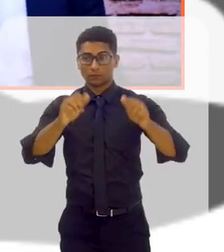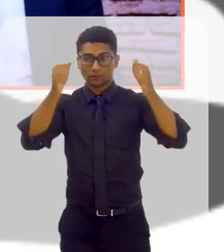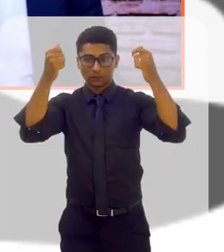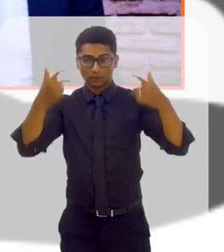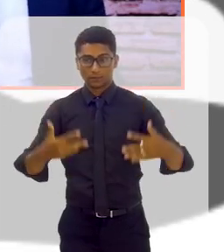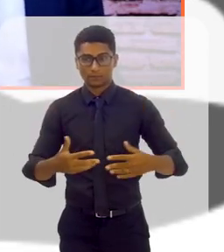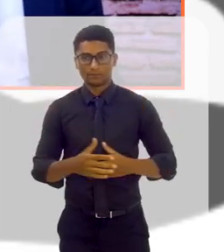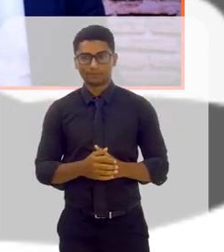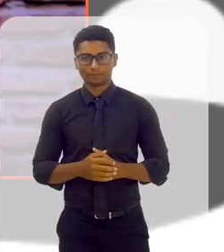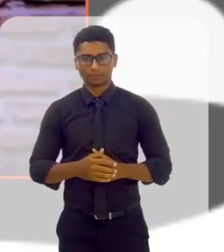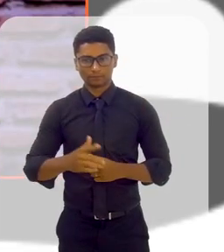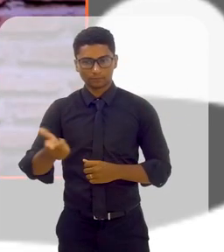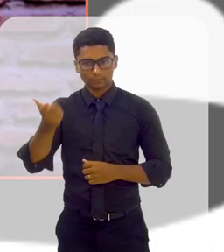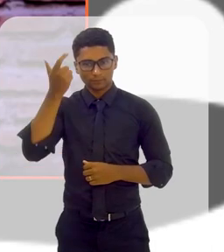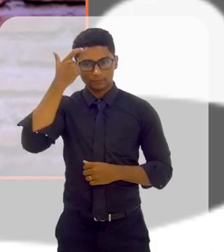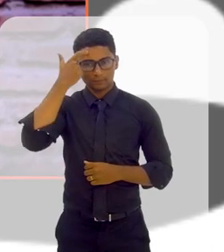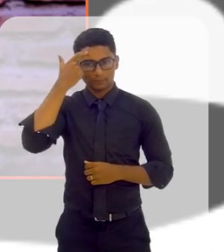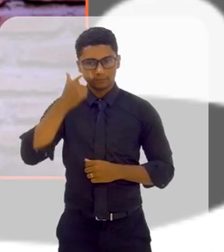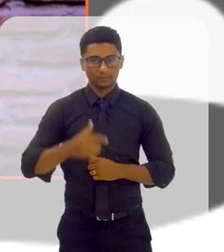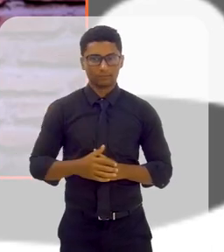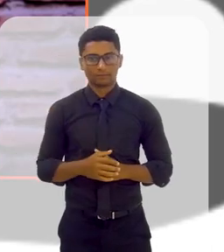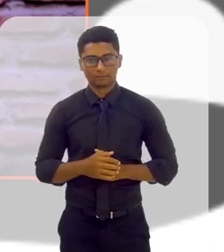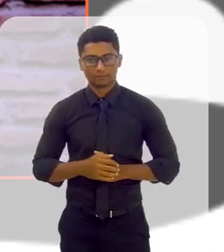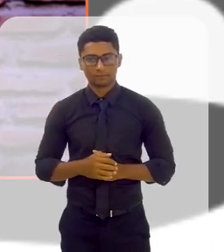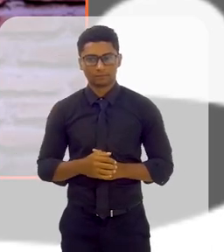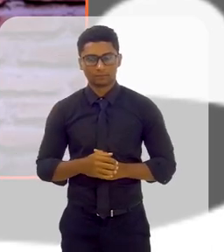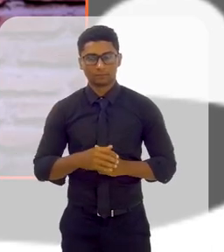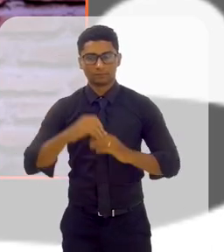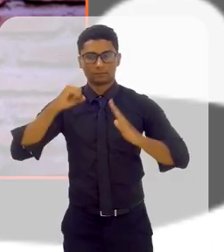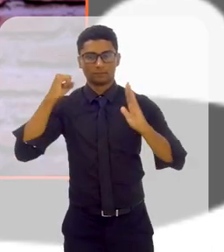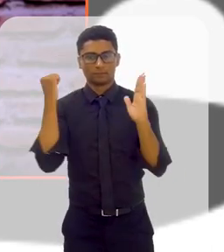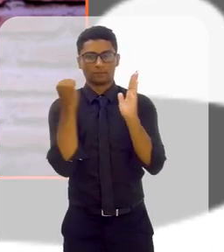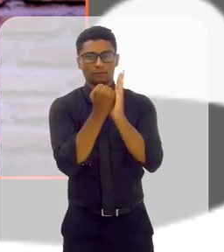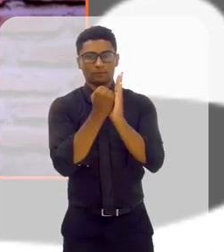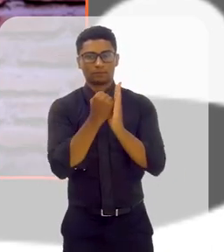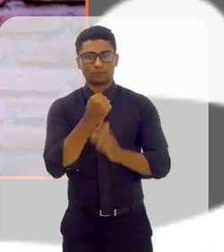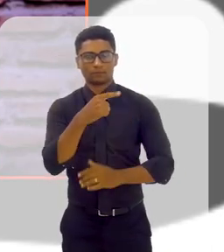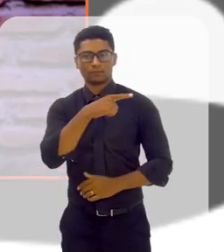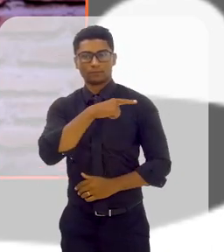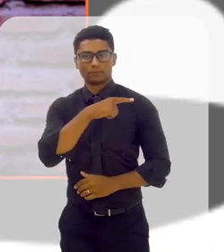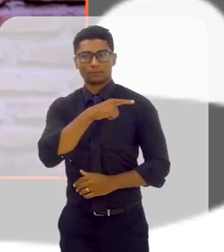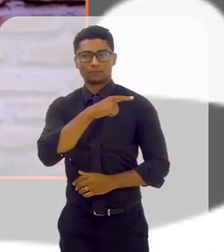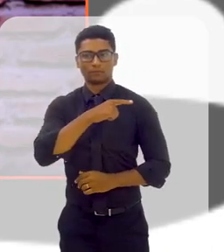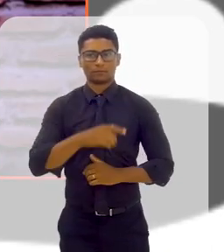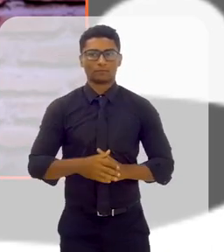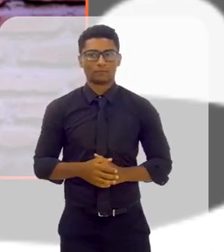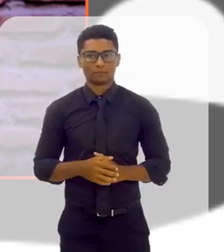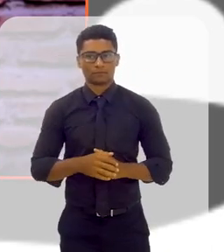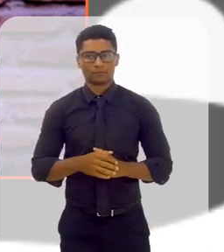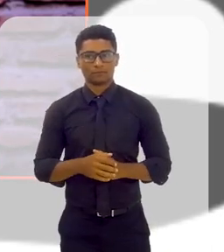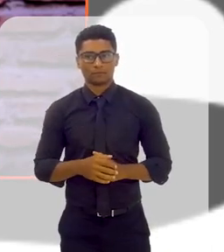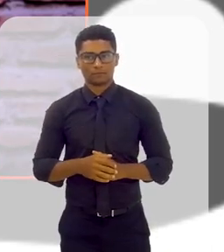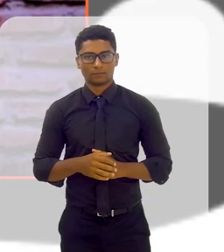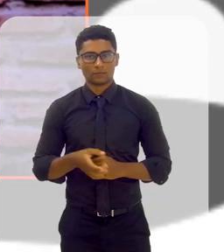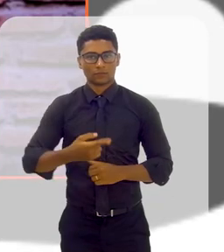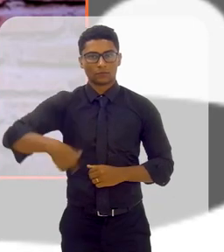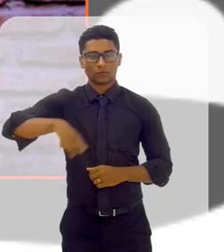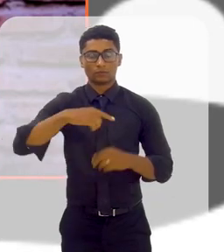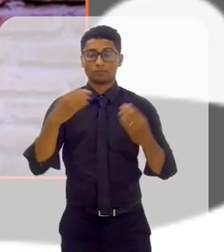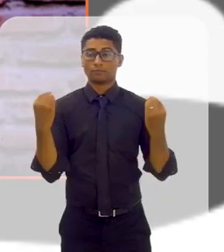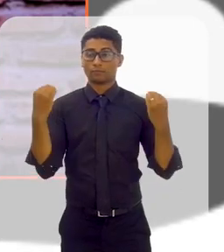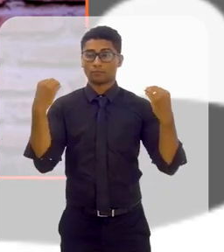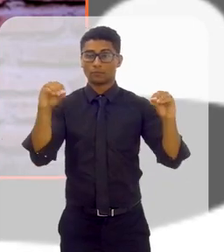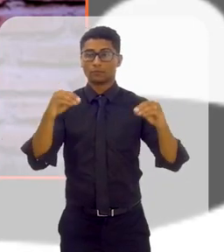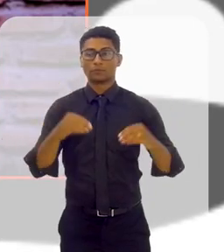compartilhar Imagine só a marca tem efetivamente nós lançamos